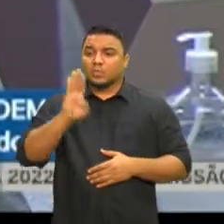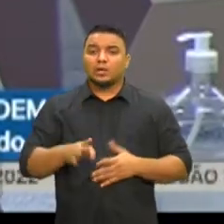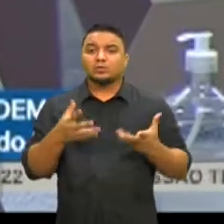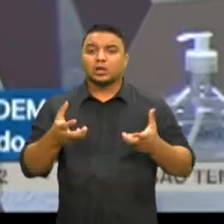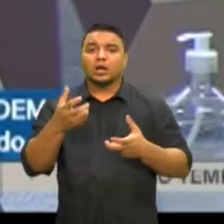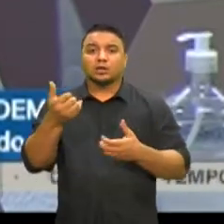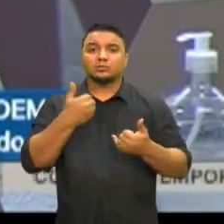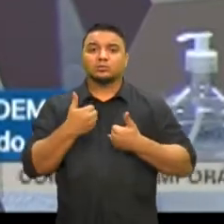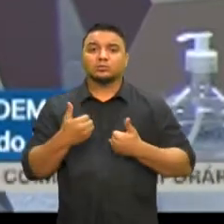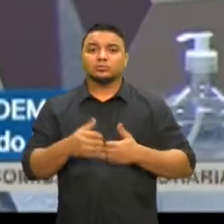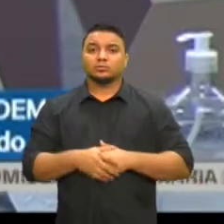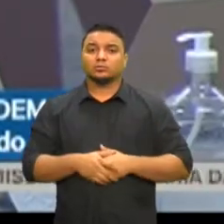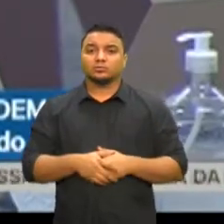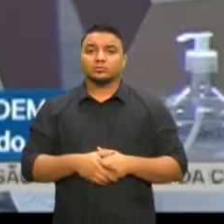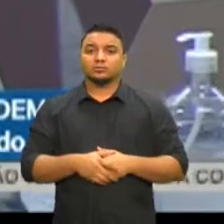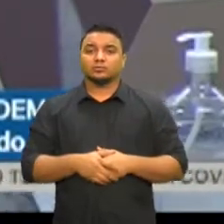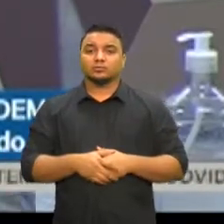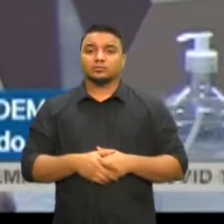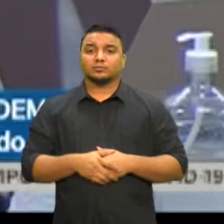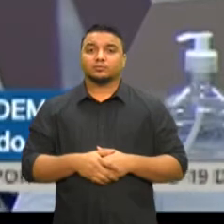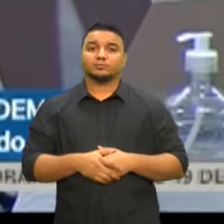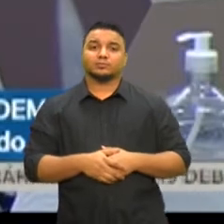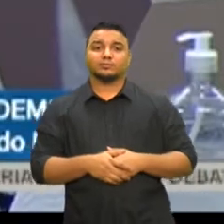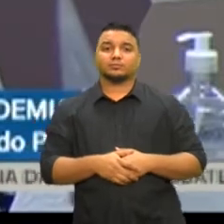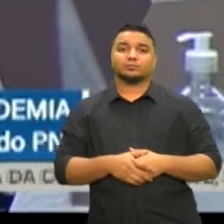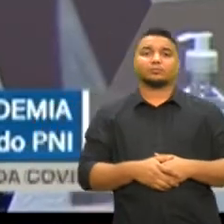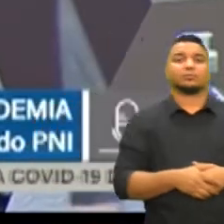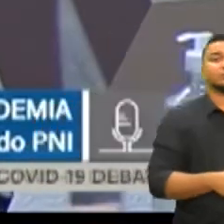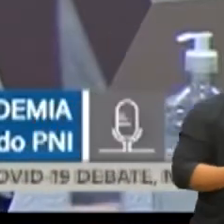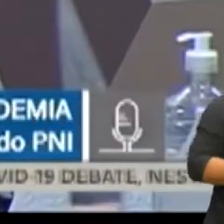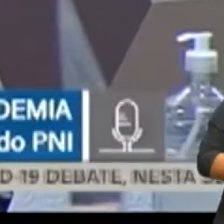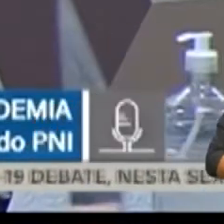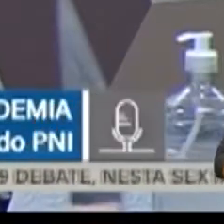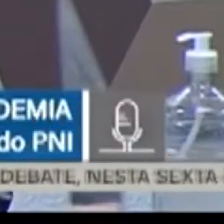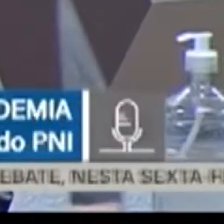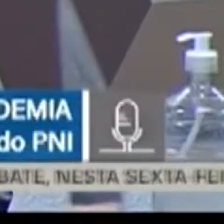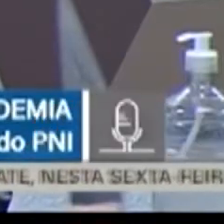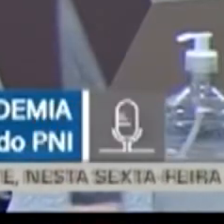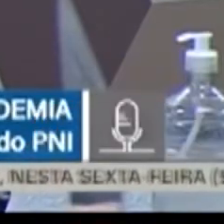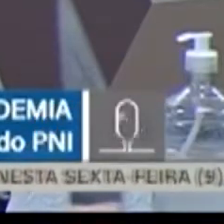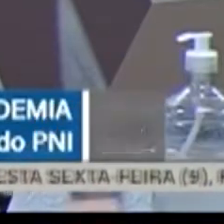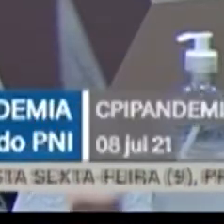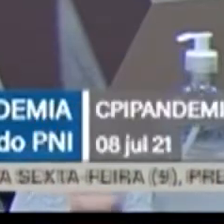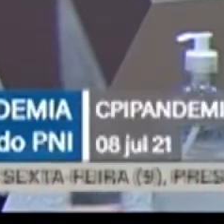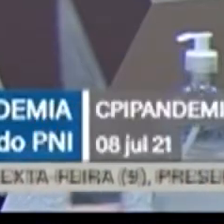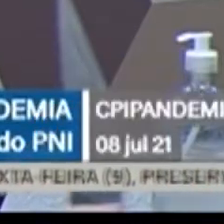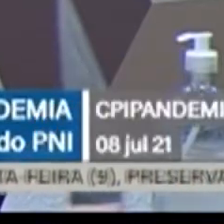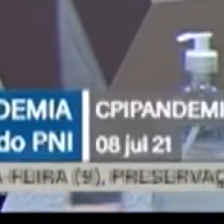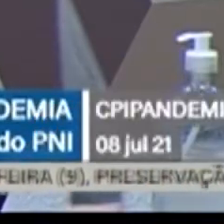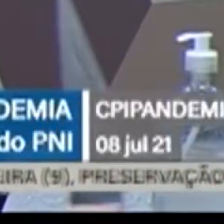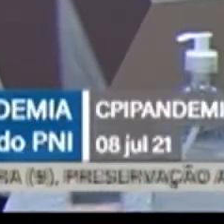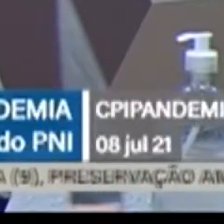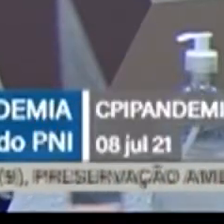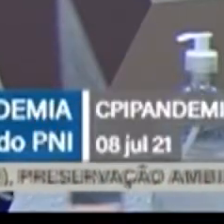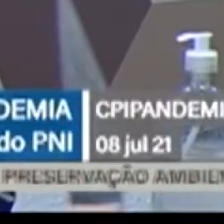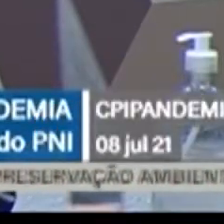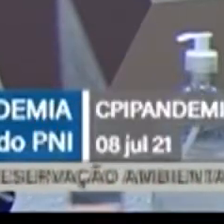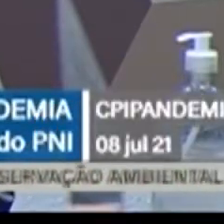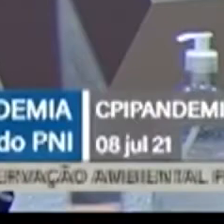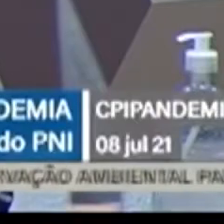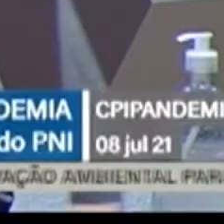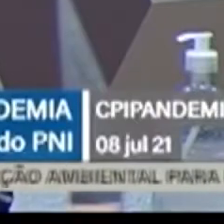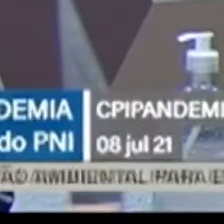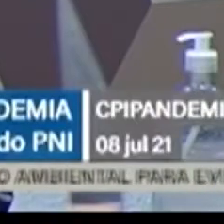excelência. Senhor presidente, chefe desta grande nação brasileira, na qual